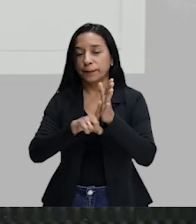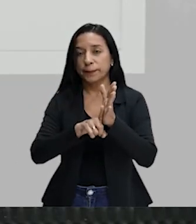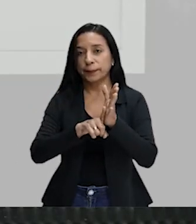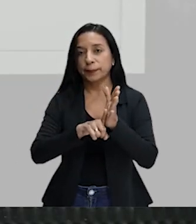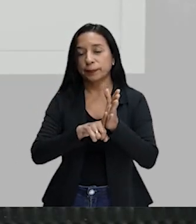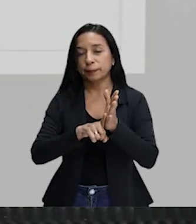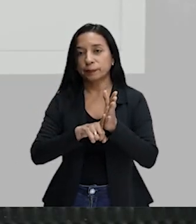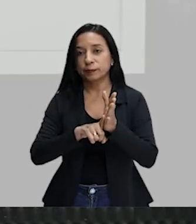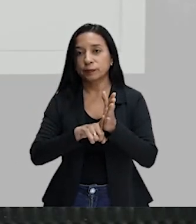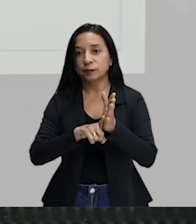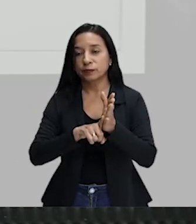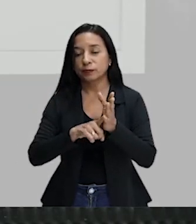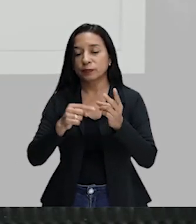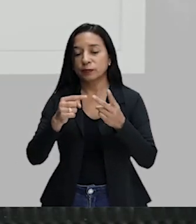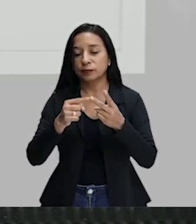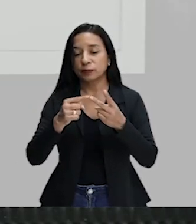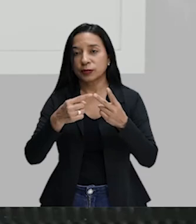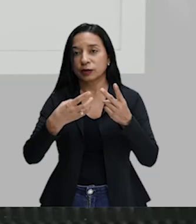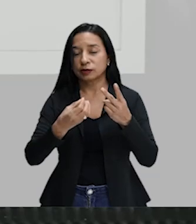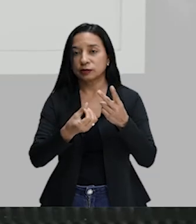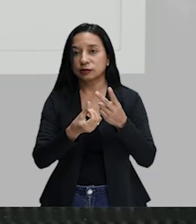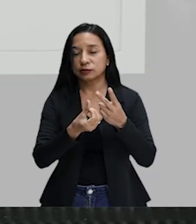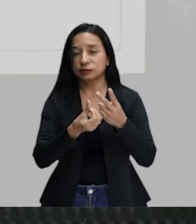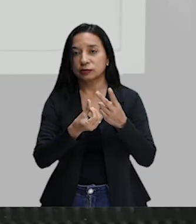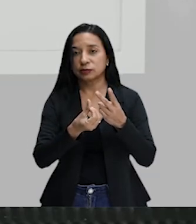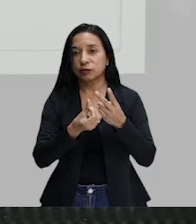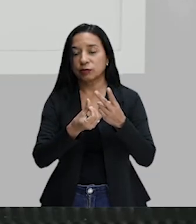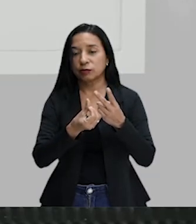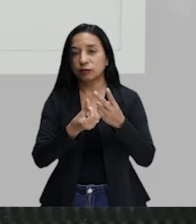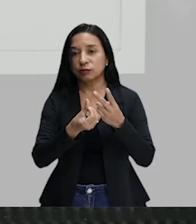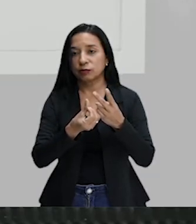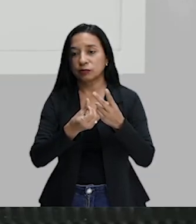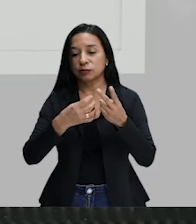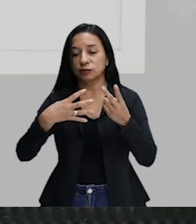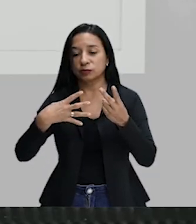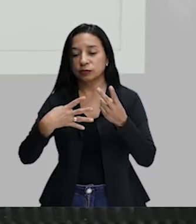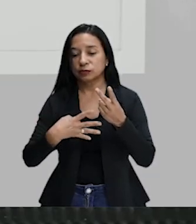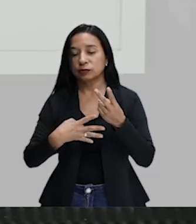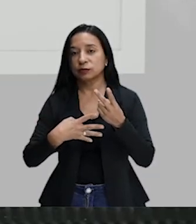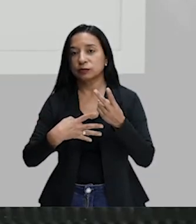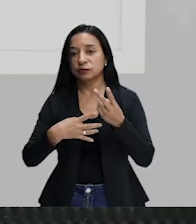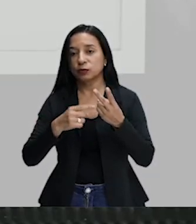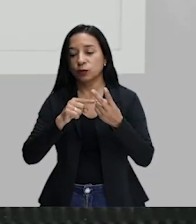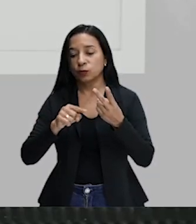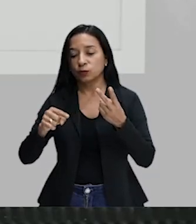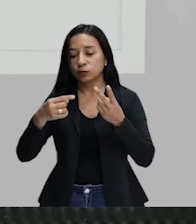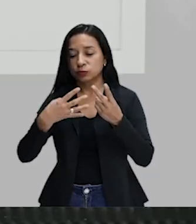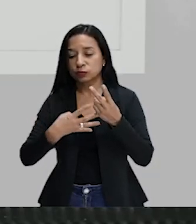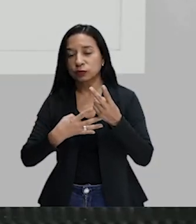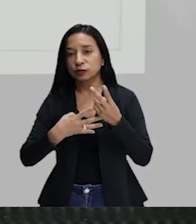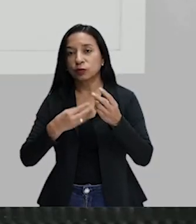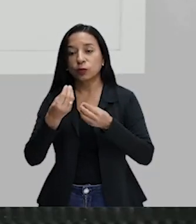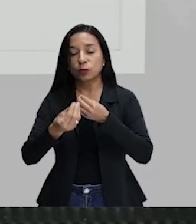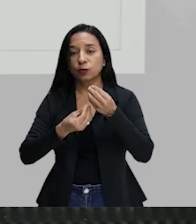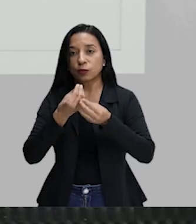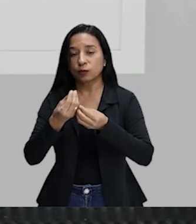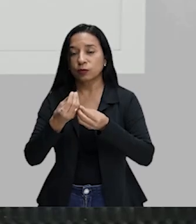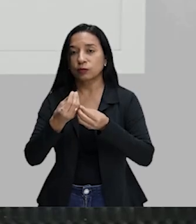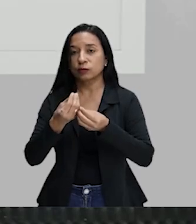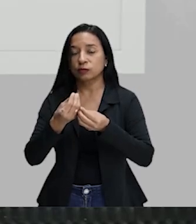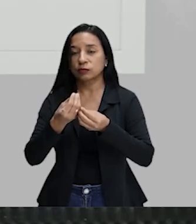Menos a raiz de 6 sobre 4, certo? Como isso aqui é